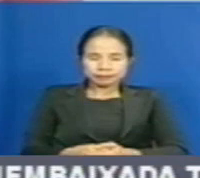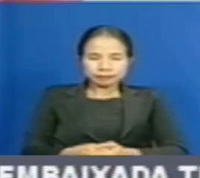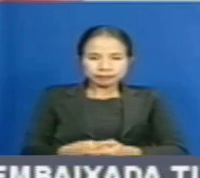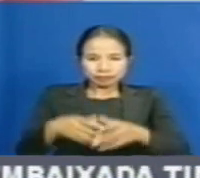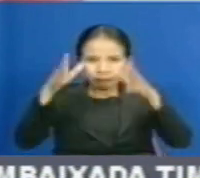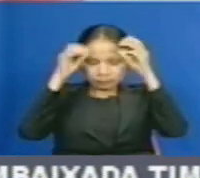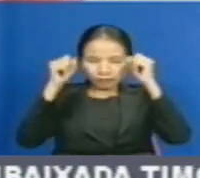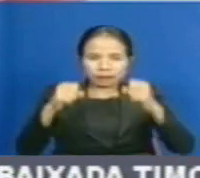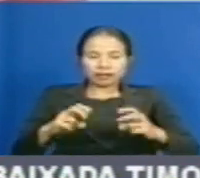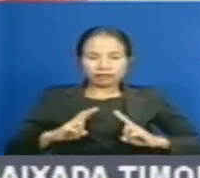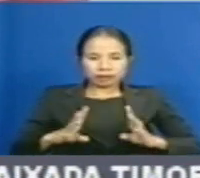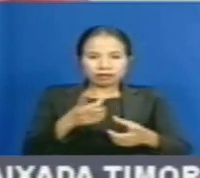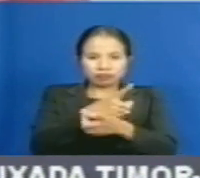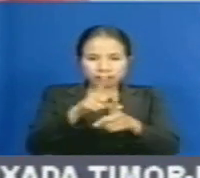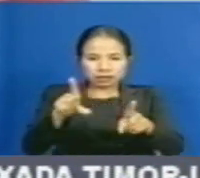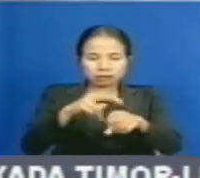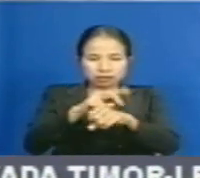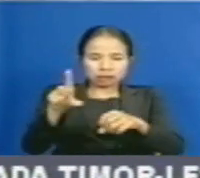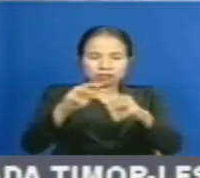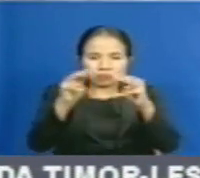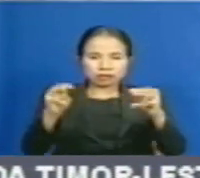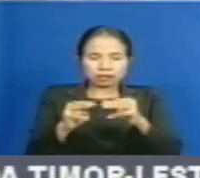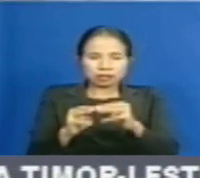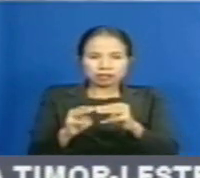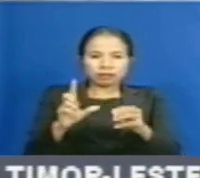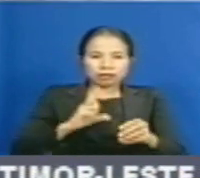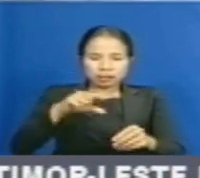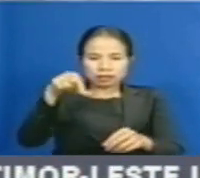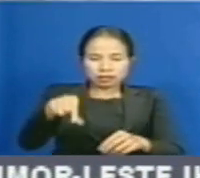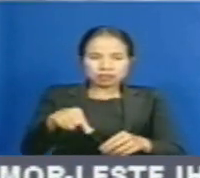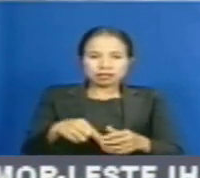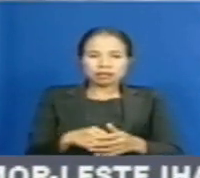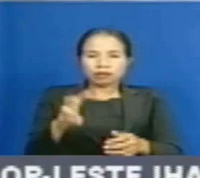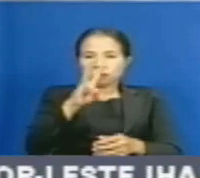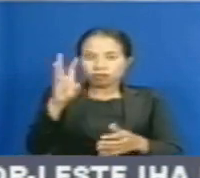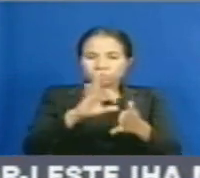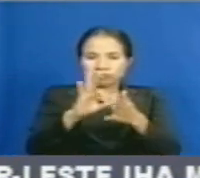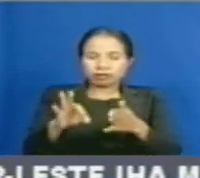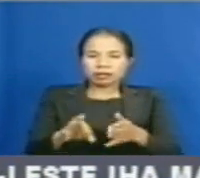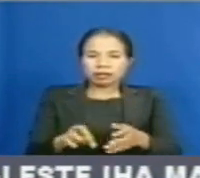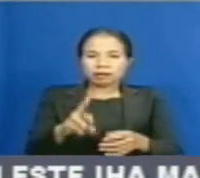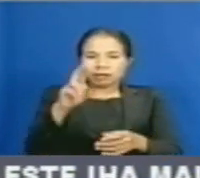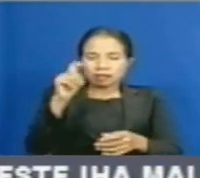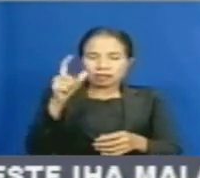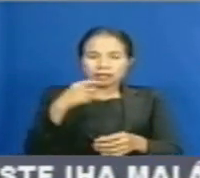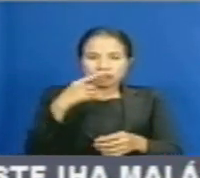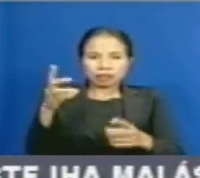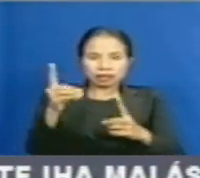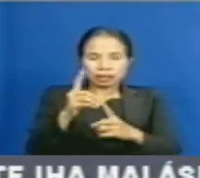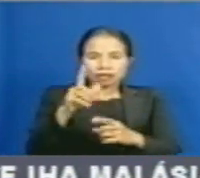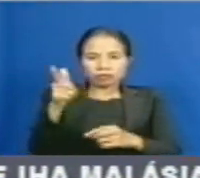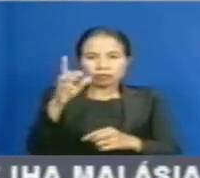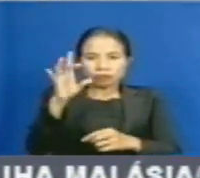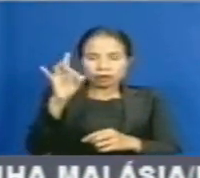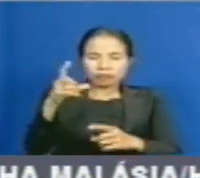Presidente do Conselho Combatente Libertação Nacional Município Liquiçá, Vicente da Conceição Reilos, quarta-feira, né, Bartetele informa, Loron Ronulo Resinualo,